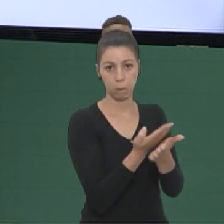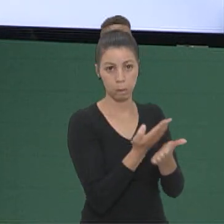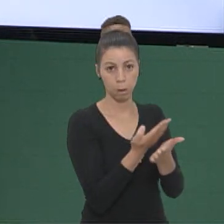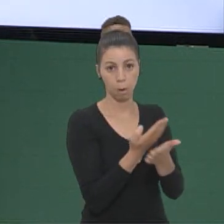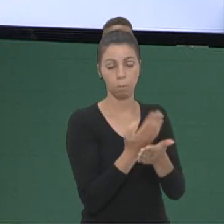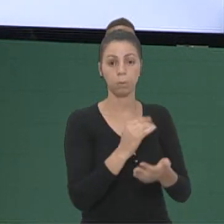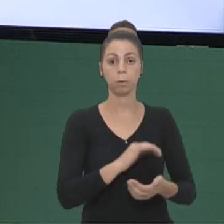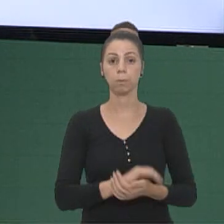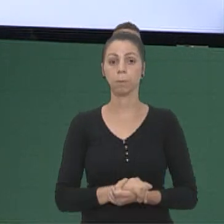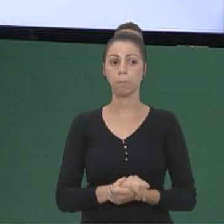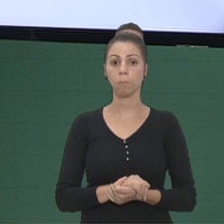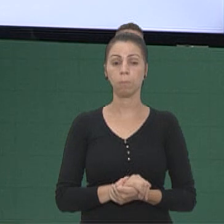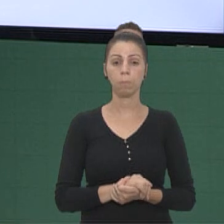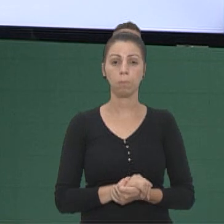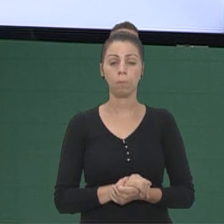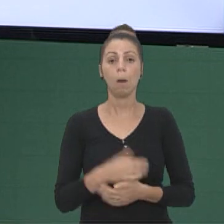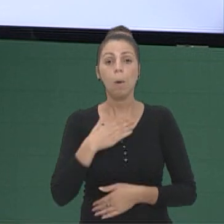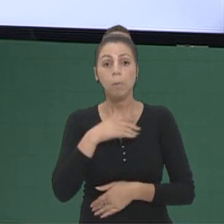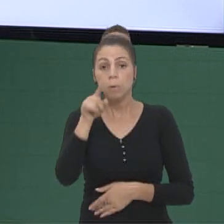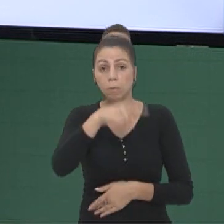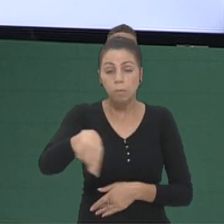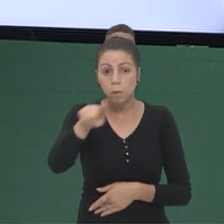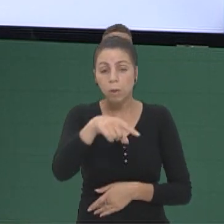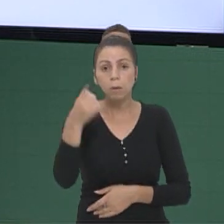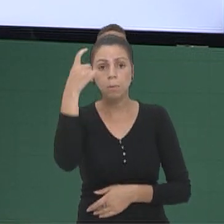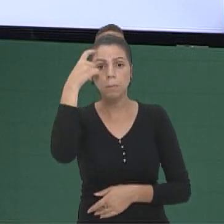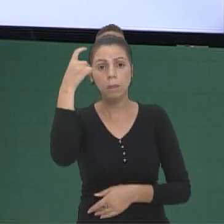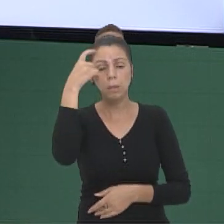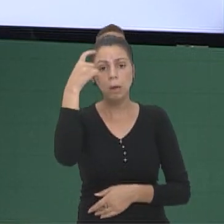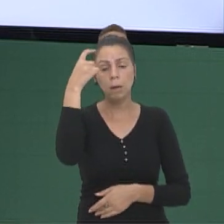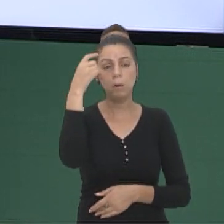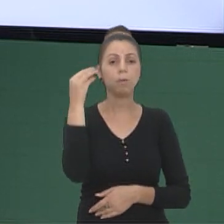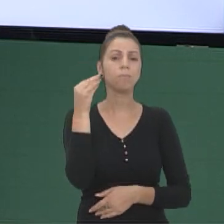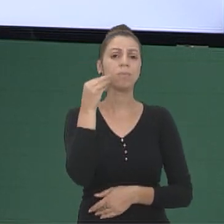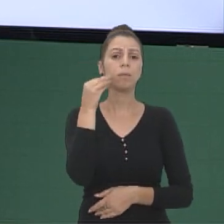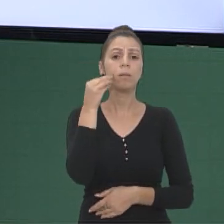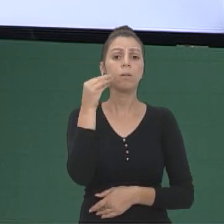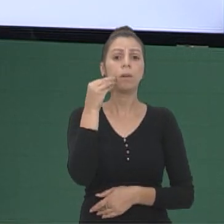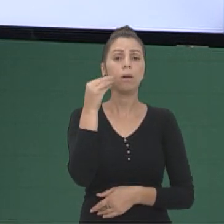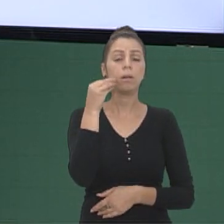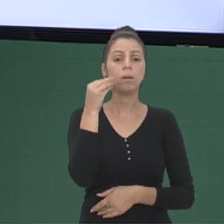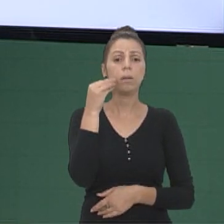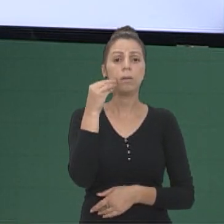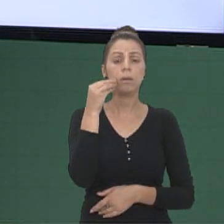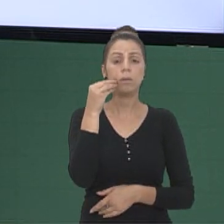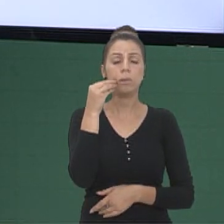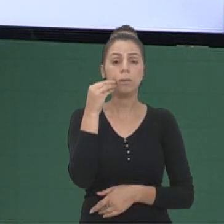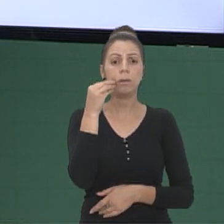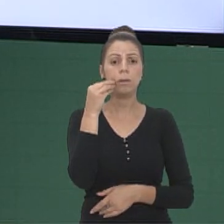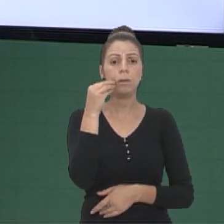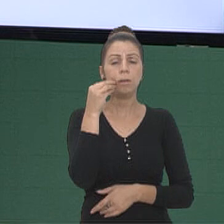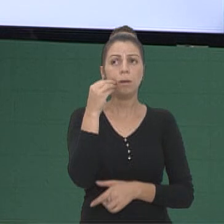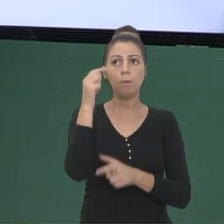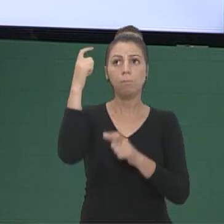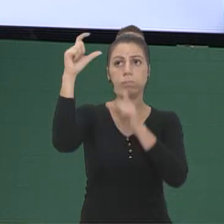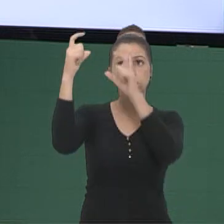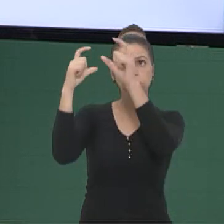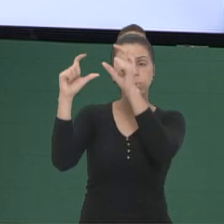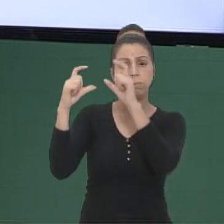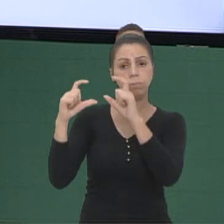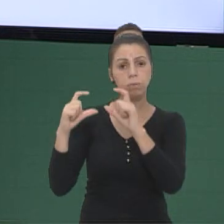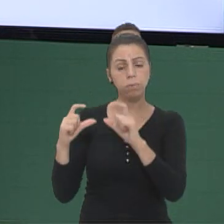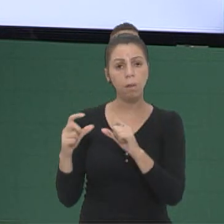esqueminha. Eu gostaria muito que vocês pensassem aí e tentassem, então, conjugar, flexionar esses três